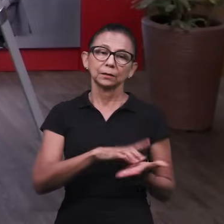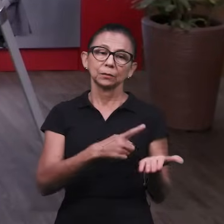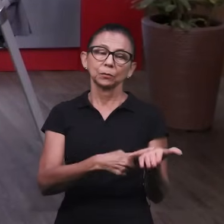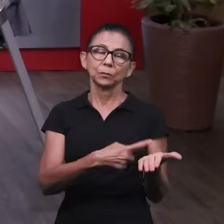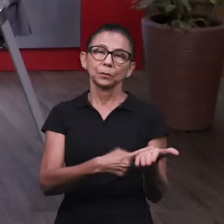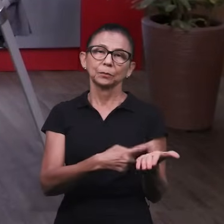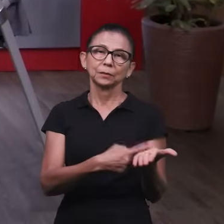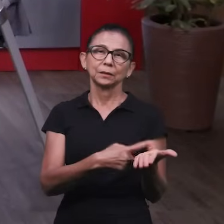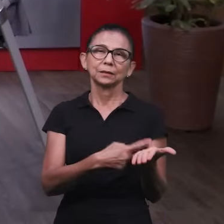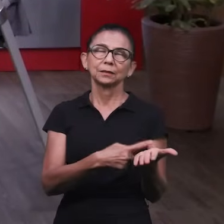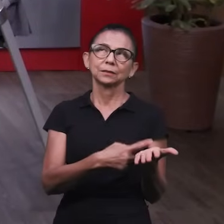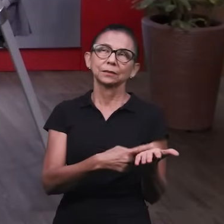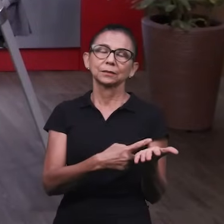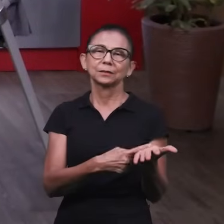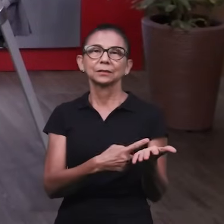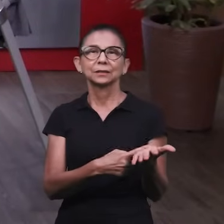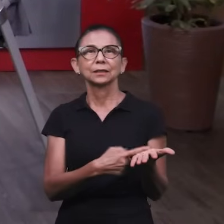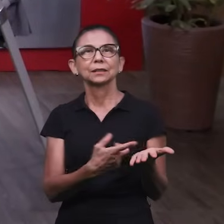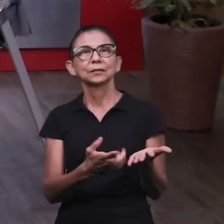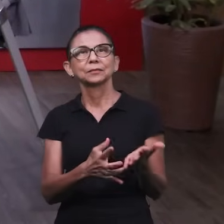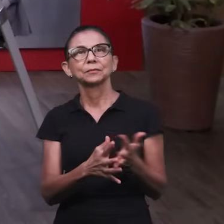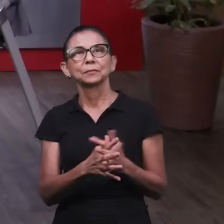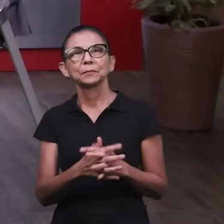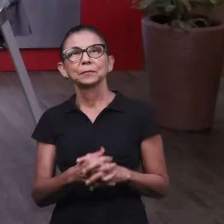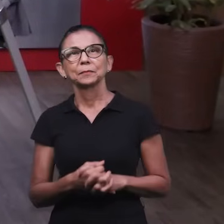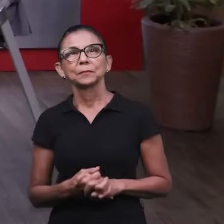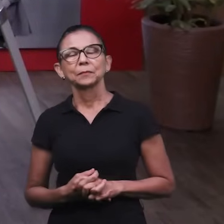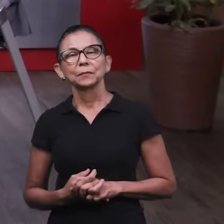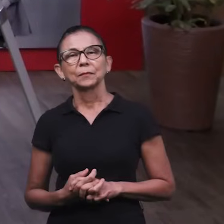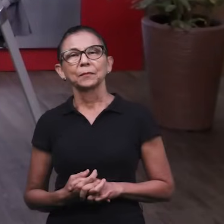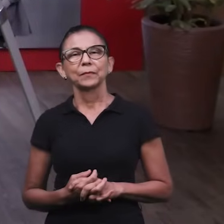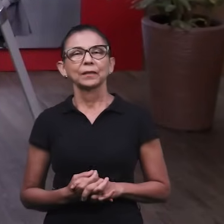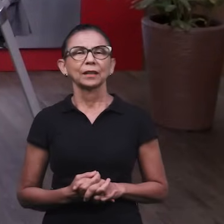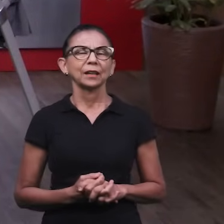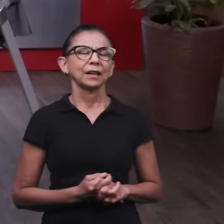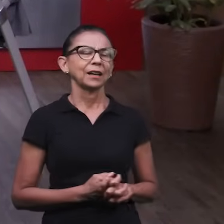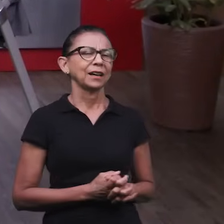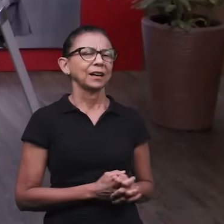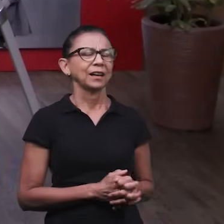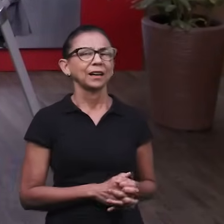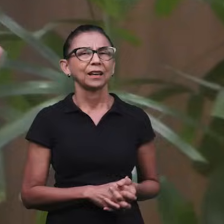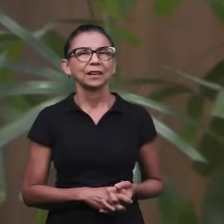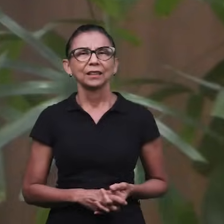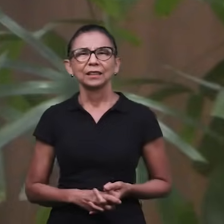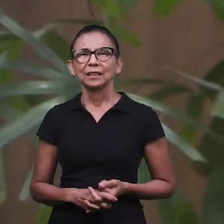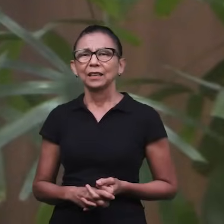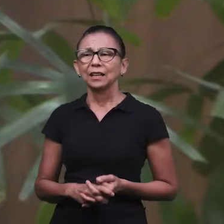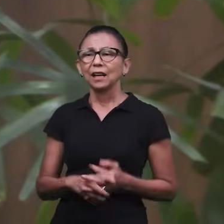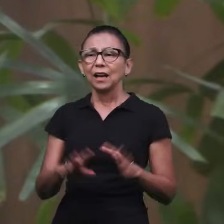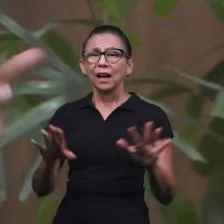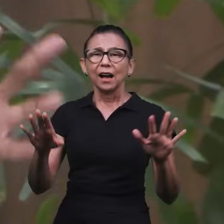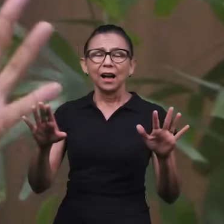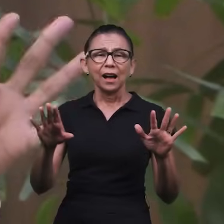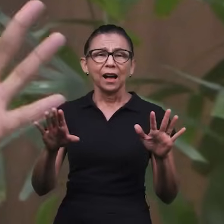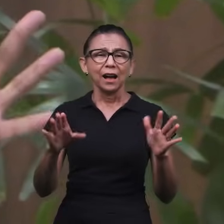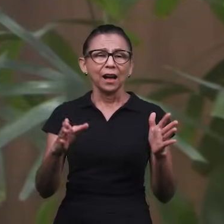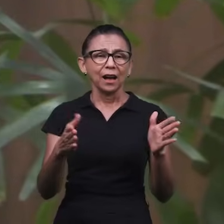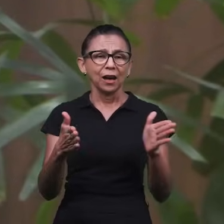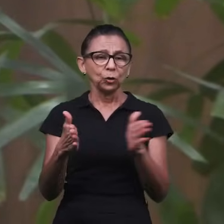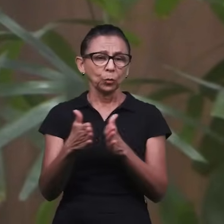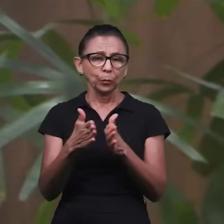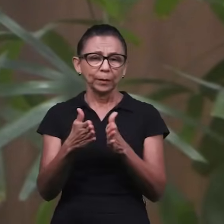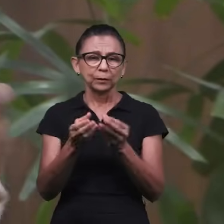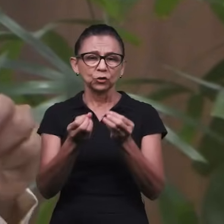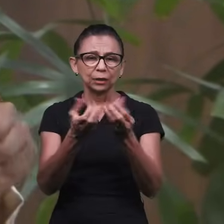que vêm geralmente perseguindo o sujeito. Então, ele procrastina os prazos, tinha que entregar naquela data, ele já não